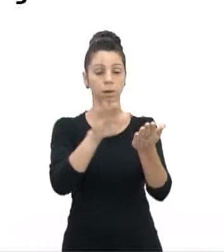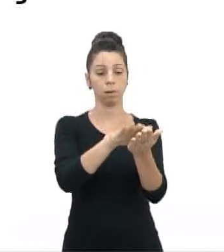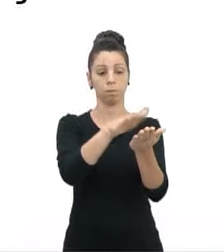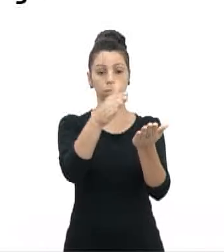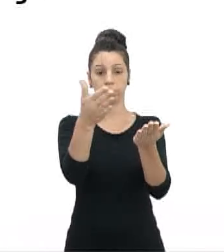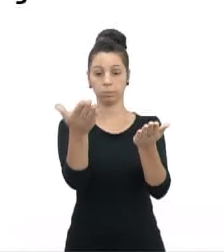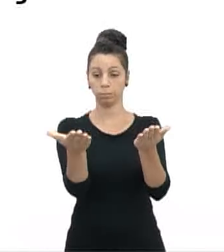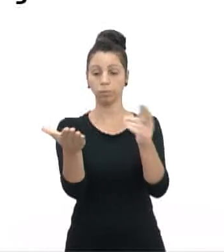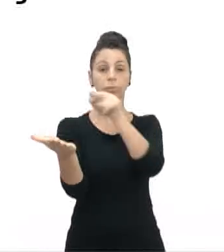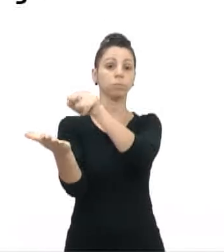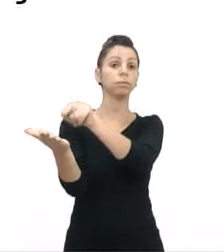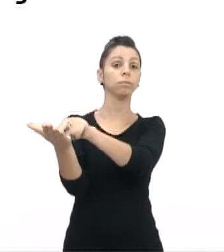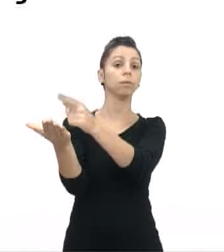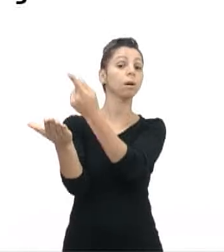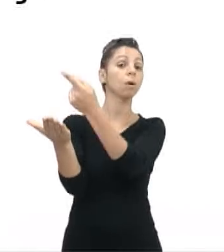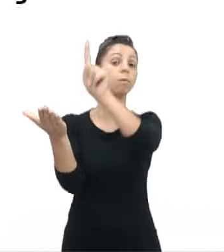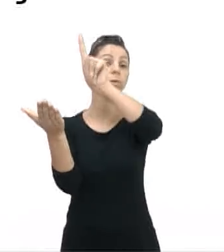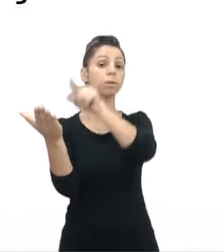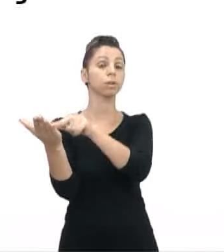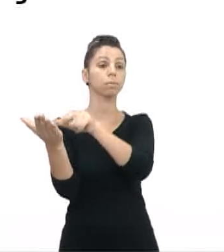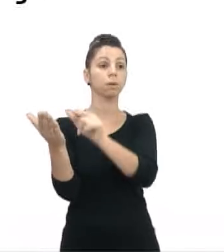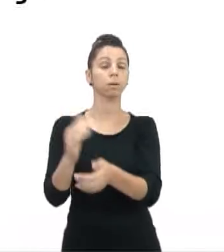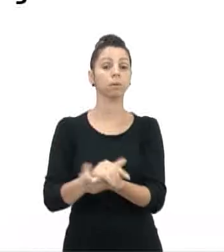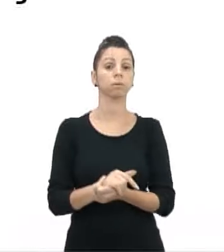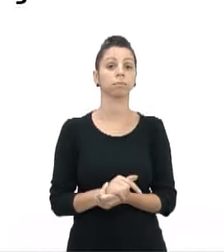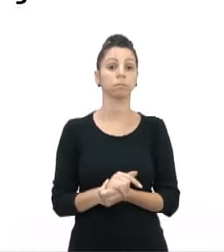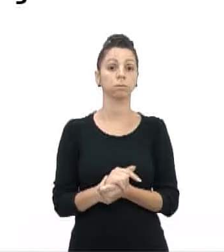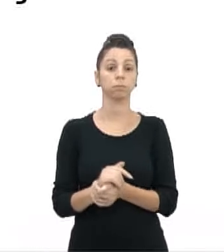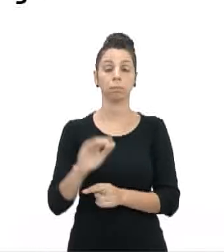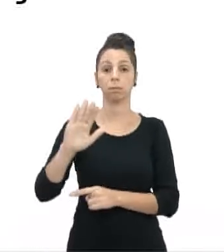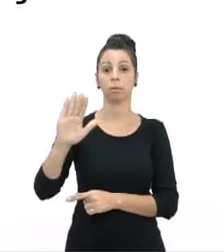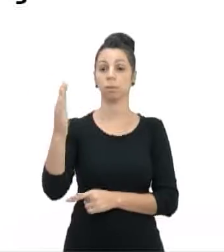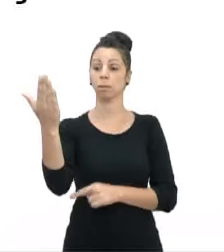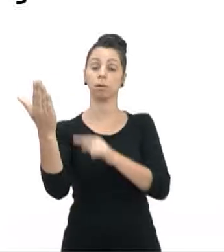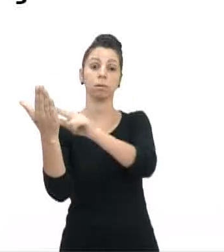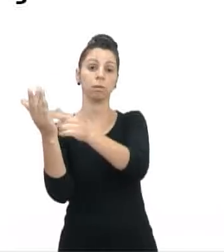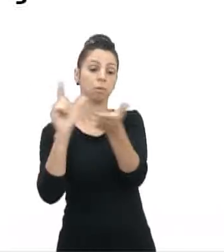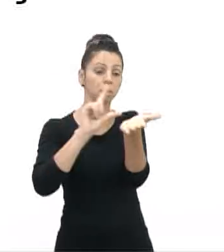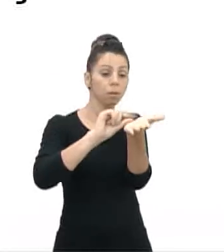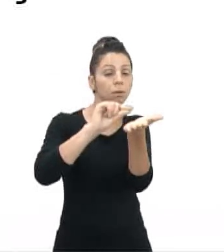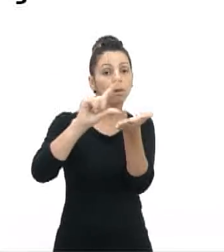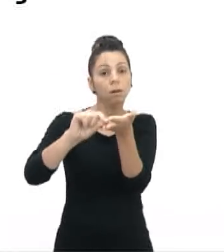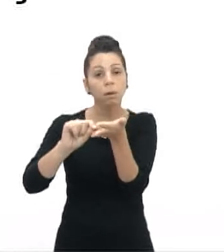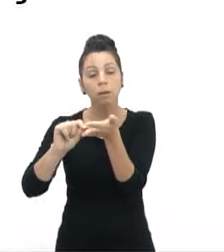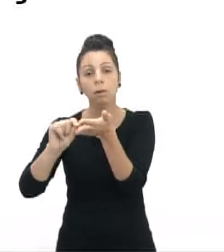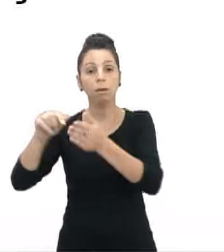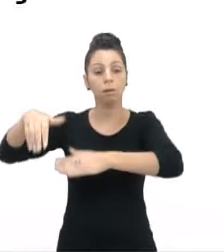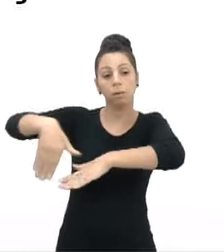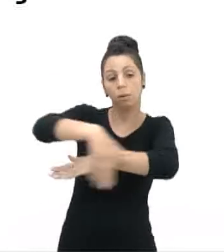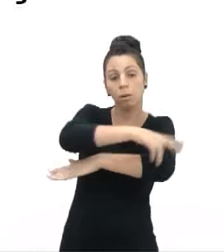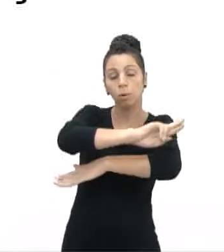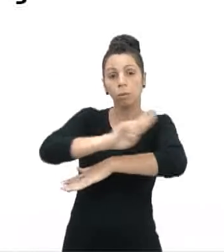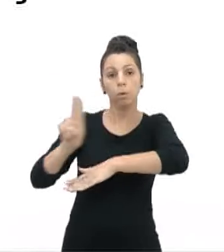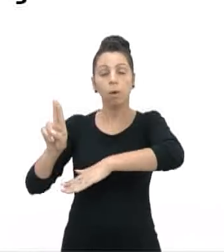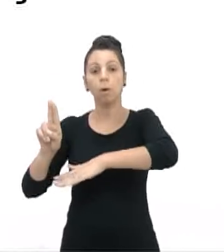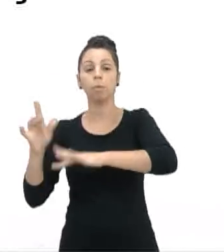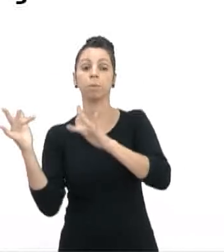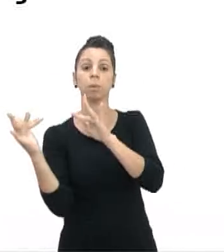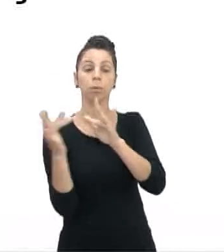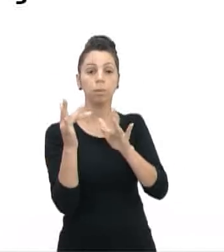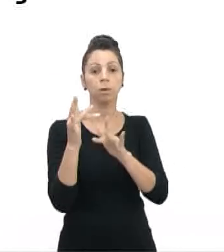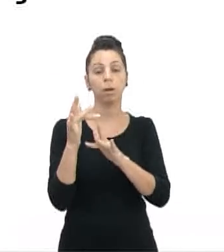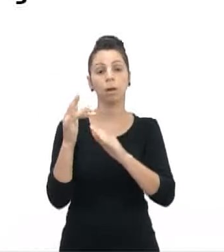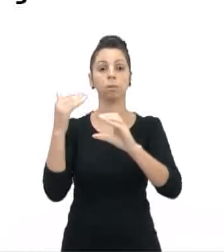falou, a professora já mostrou, é normalmente reservado para quê? Para dados, endereço, contato, e-mail, o que